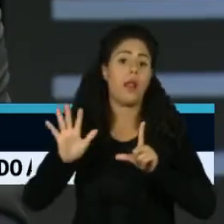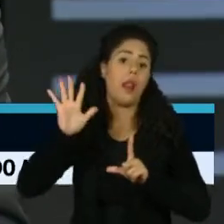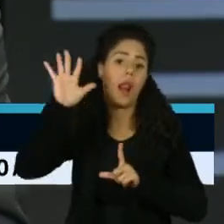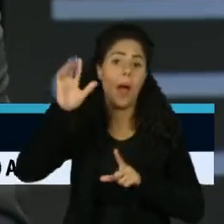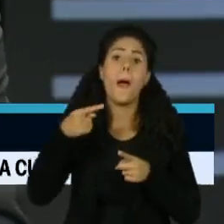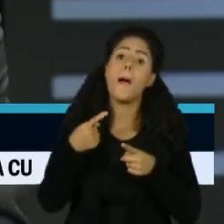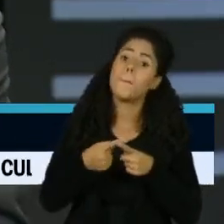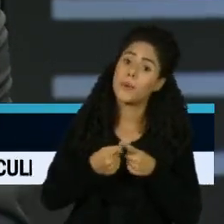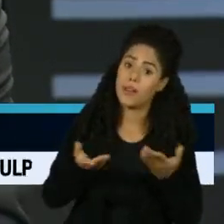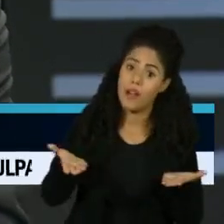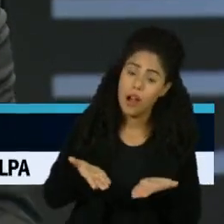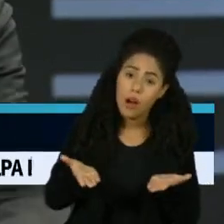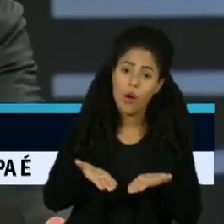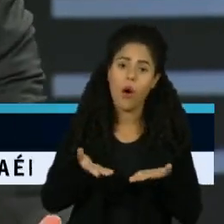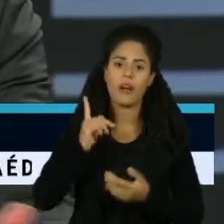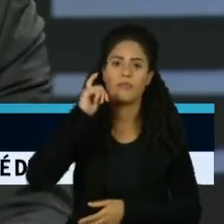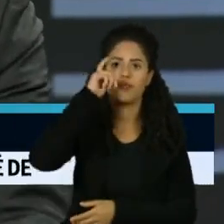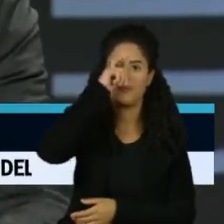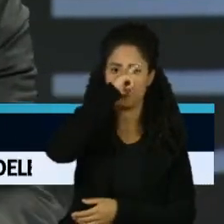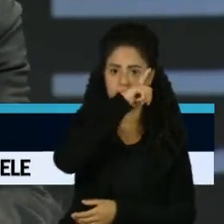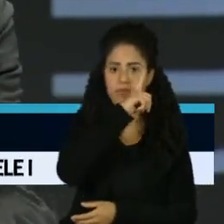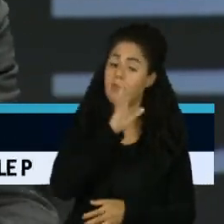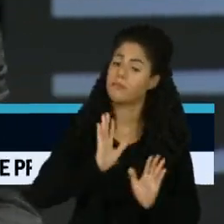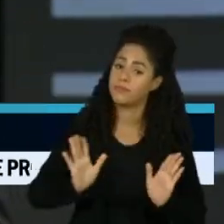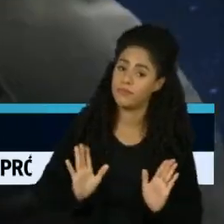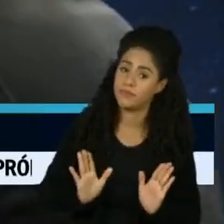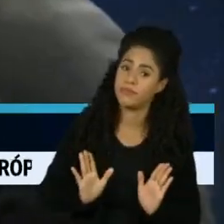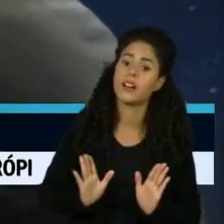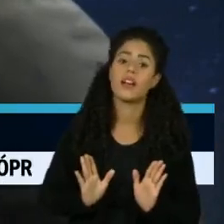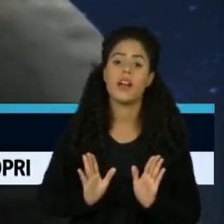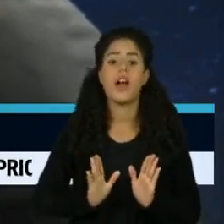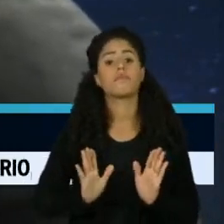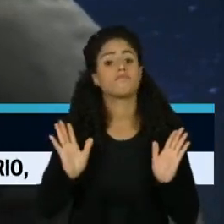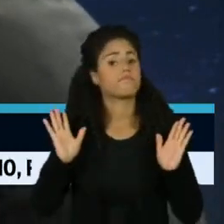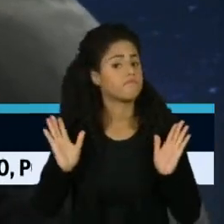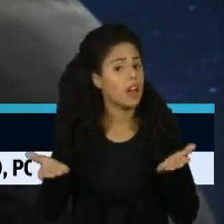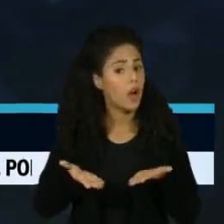certa né porque eu quem deixou um pouco mais novo na bolsa de certa tá lá as queimando o que aconteceu agora